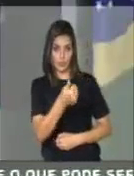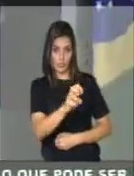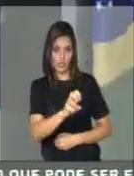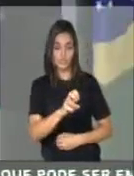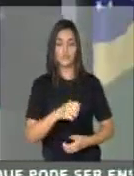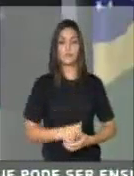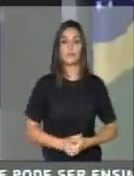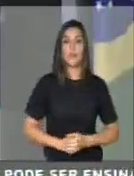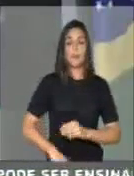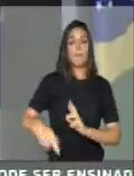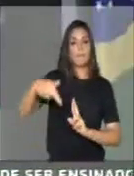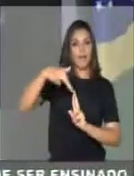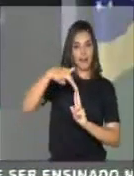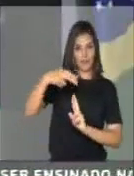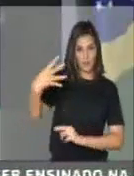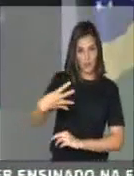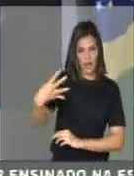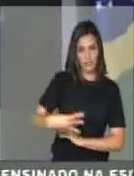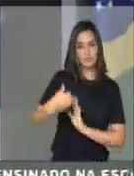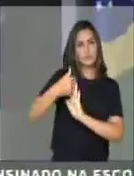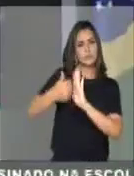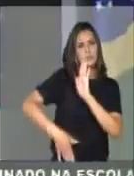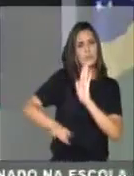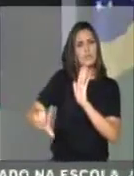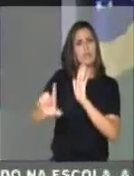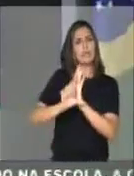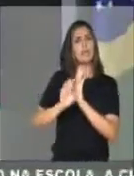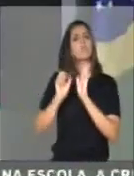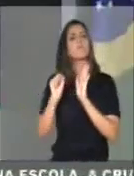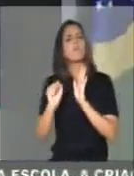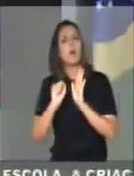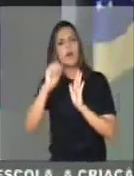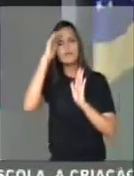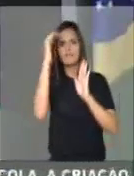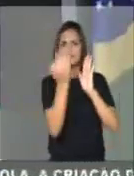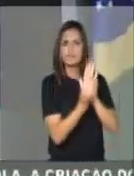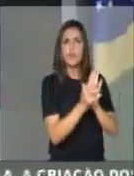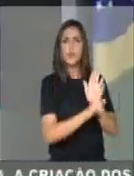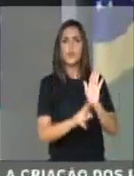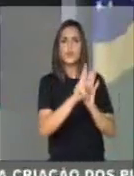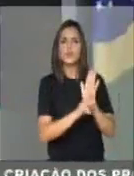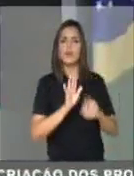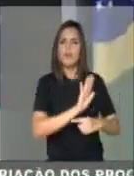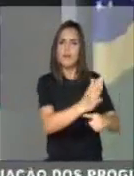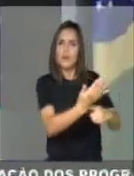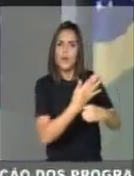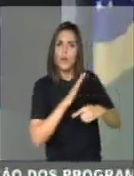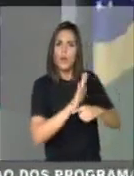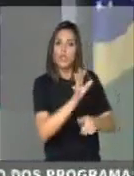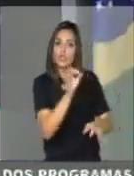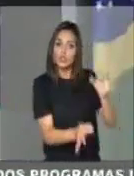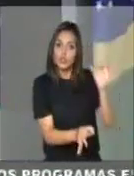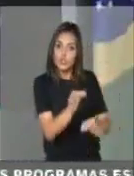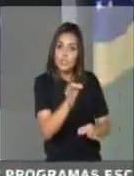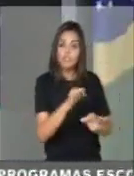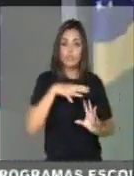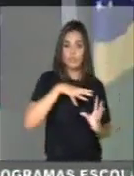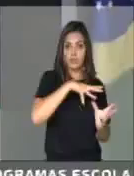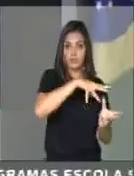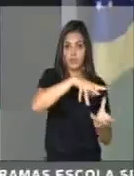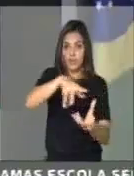13.170/2015. Parágrafo 4º. As disposições desta lei poderão ser usadas para atender às demandas de cooperação jurídica